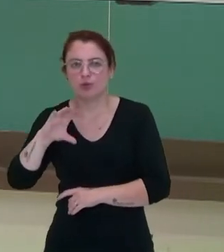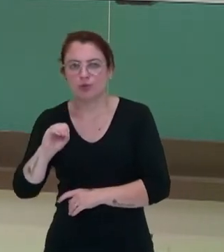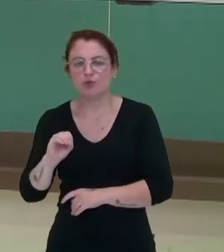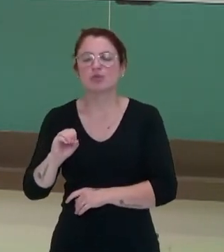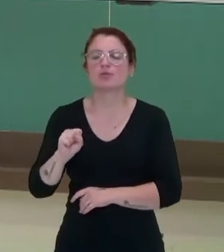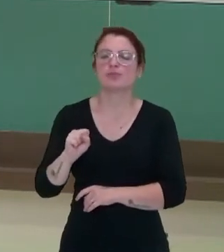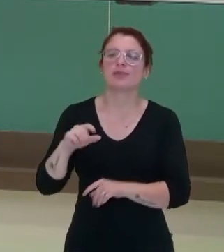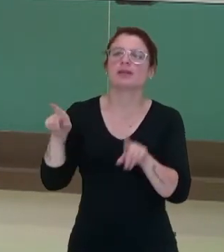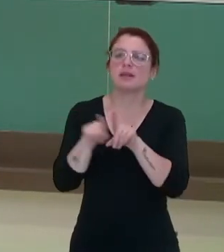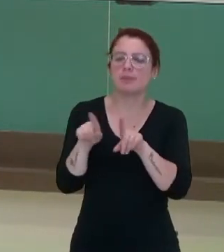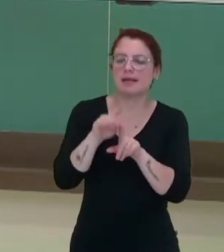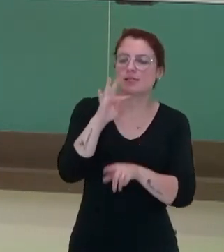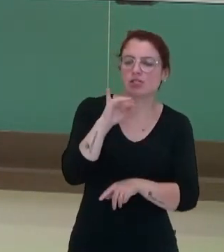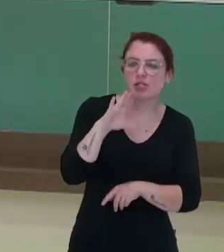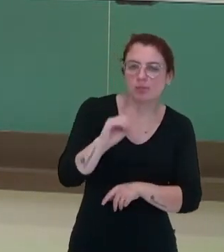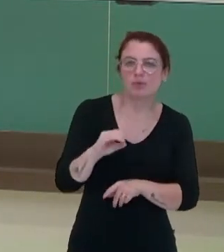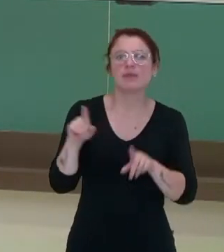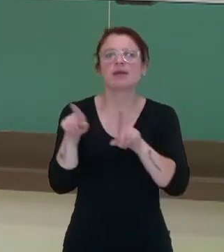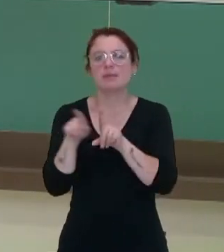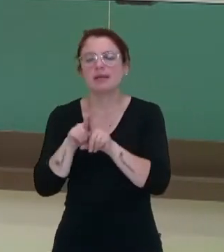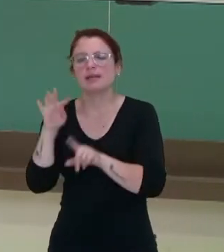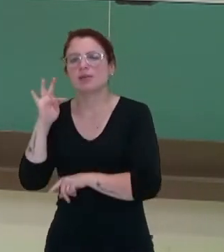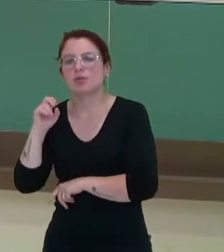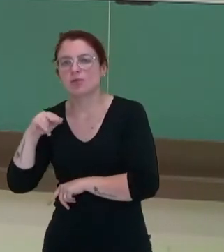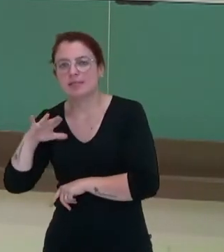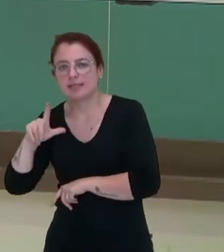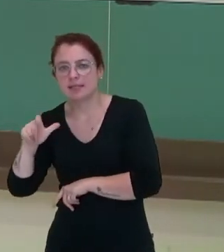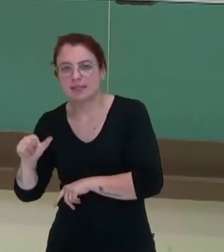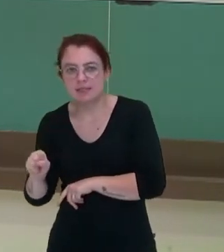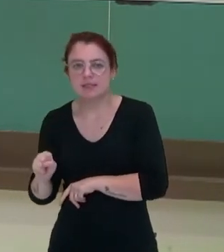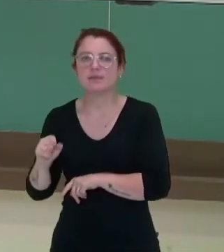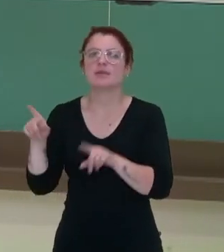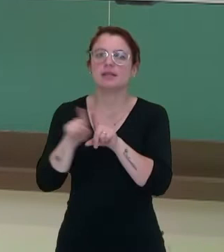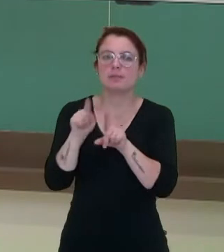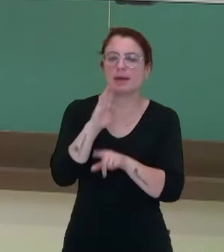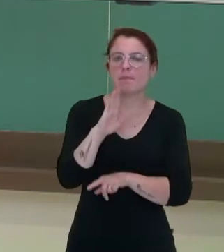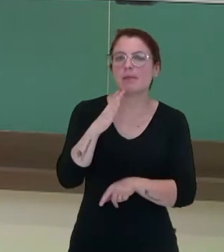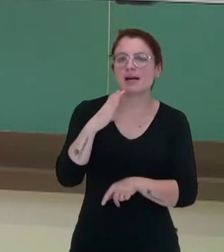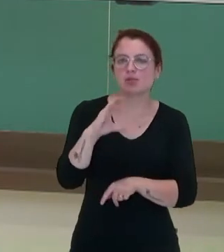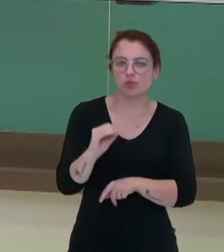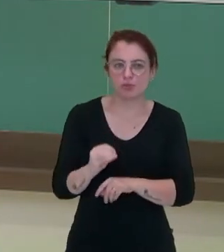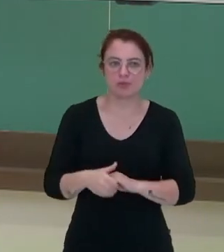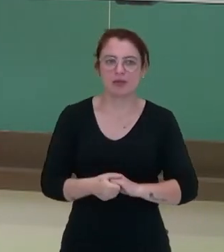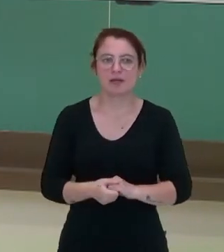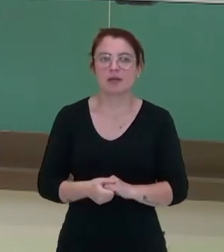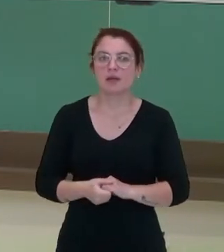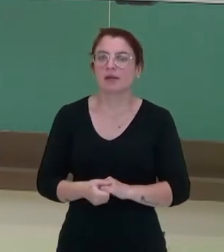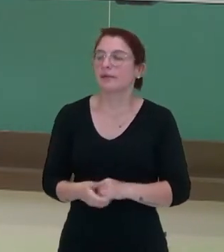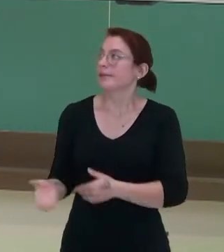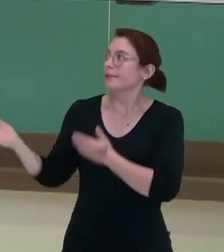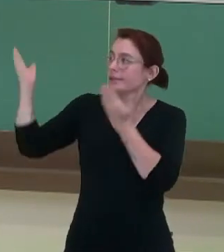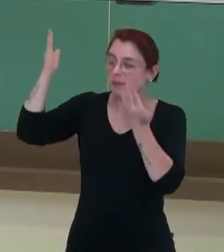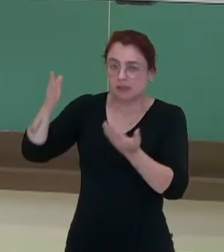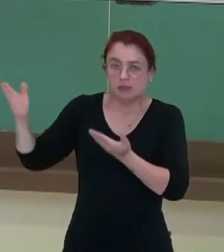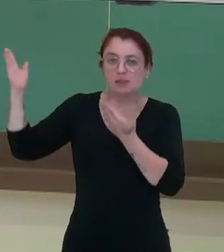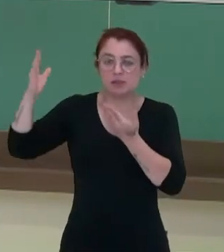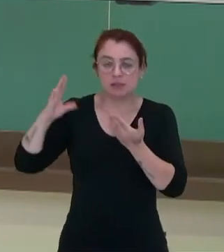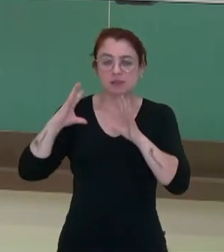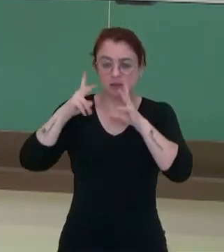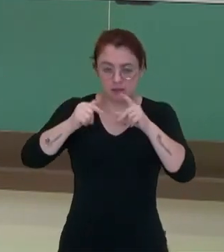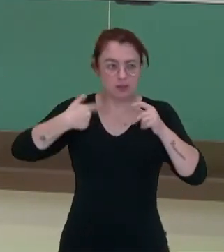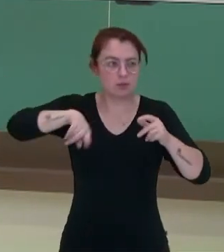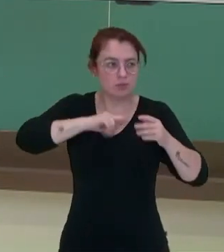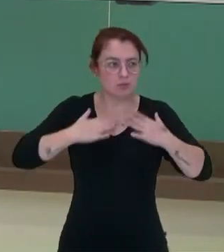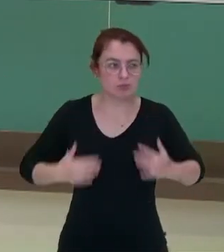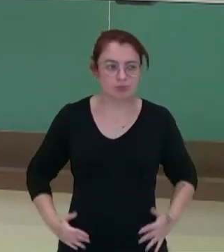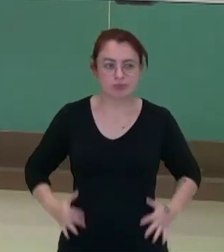timo, as tonsilas e o baço. Então, os vasos linfáticos percorrem o nosso corpo todo e